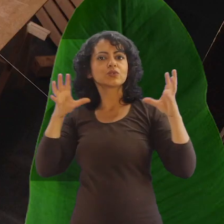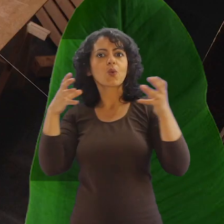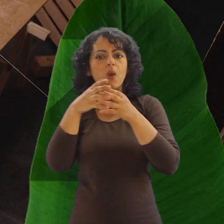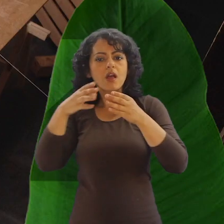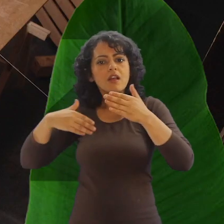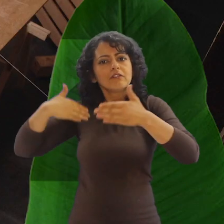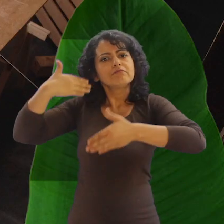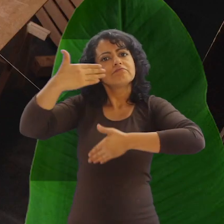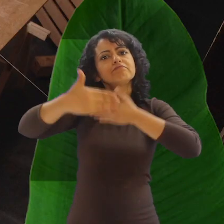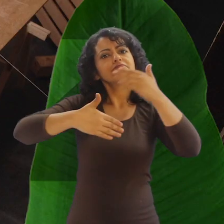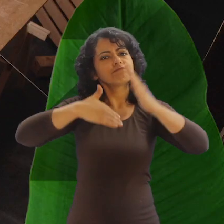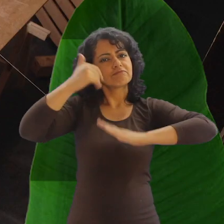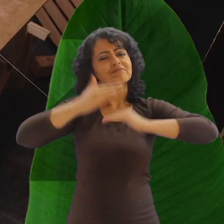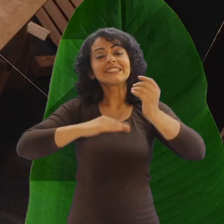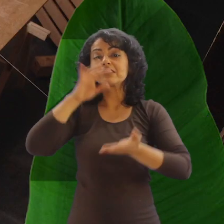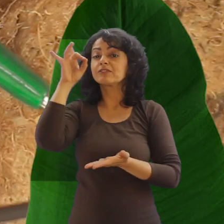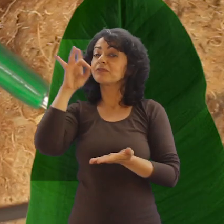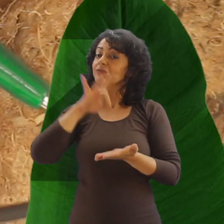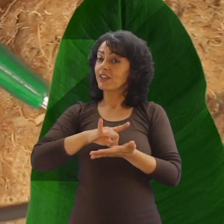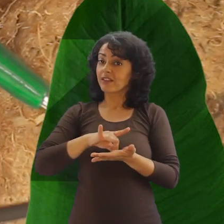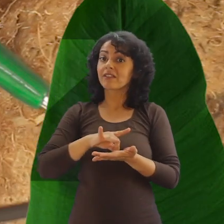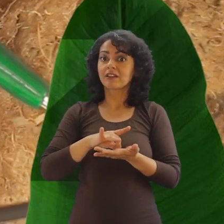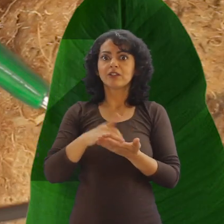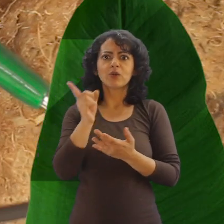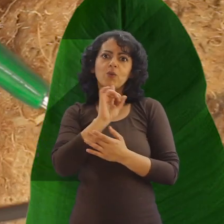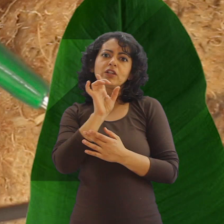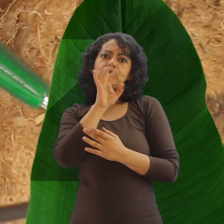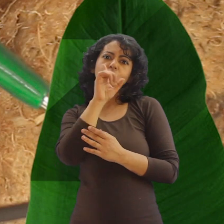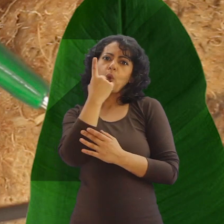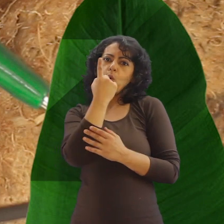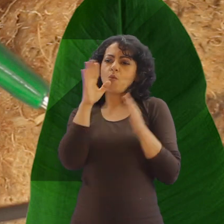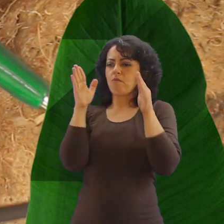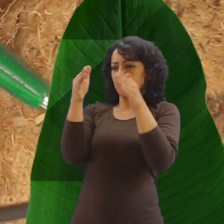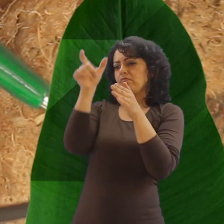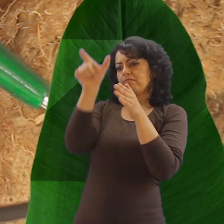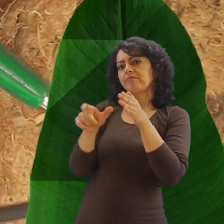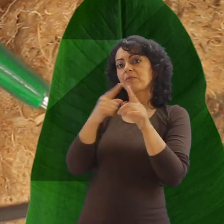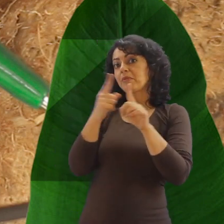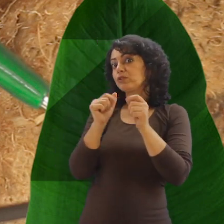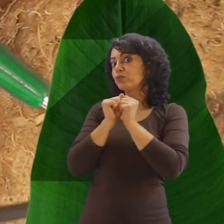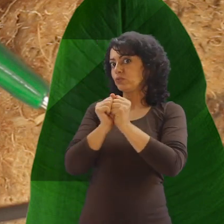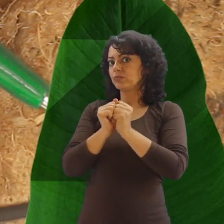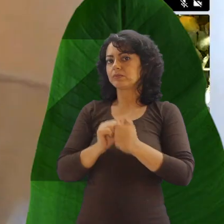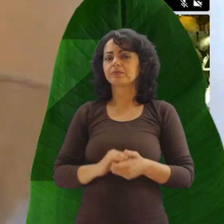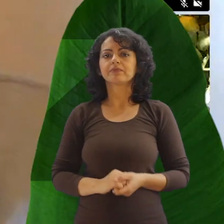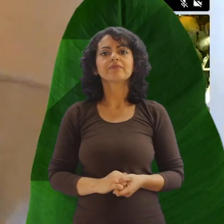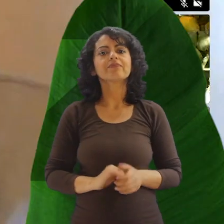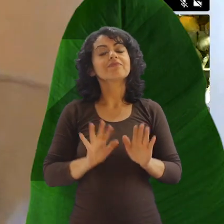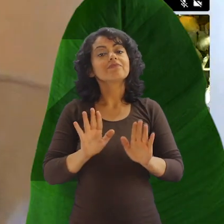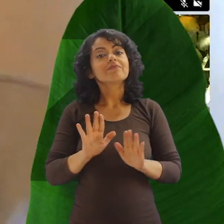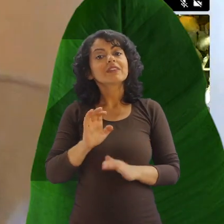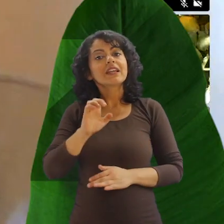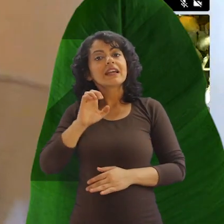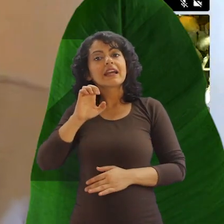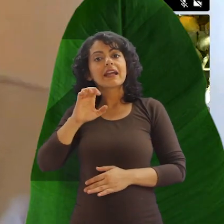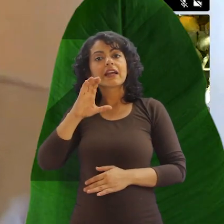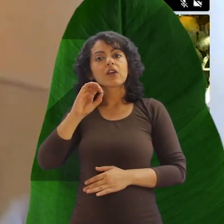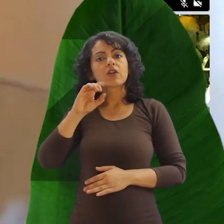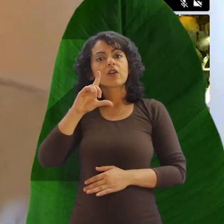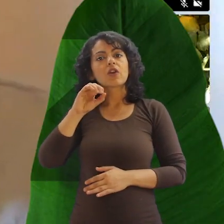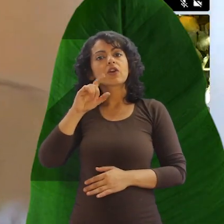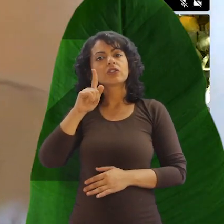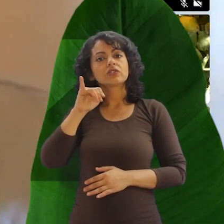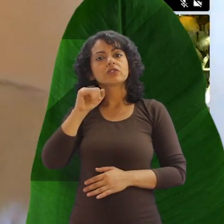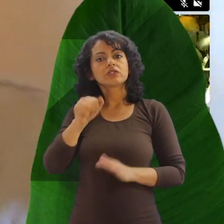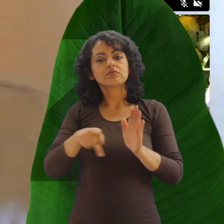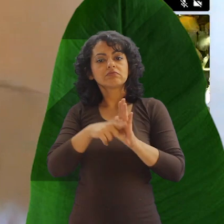coletivamente, verdadeiramente, né? Então, a gente realmente não construir para alguém, mas construir junto. Na verdade, a ecologia dos